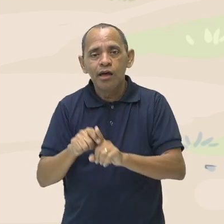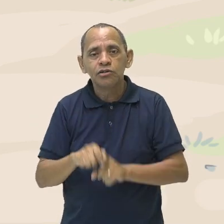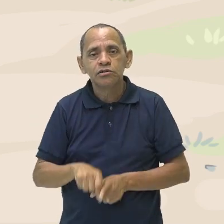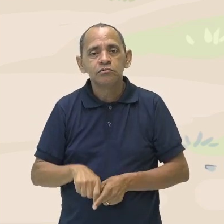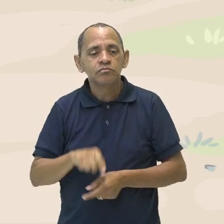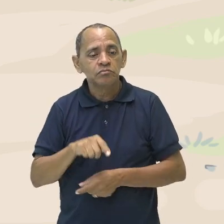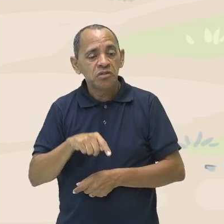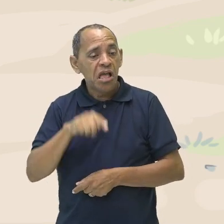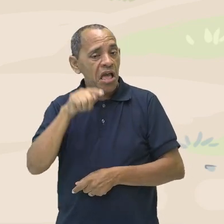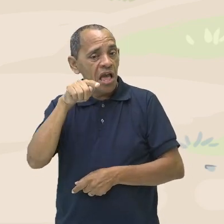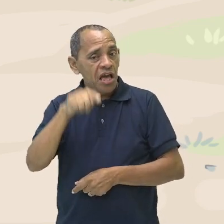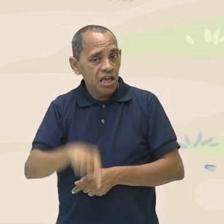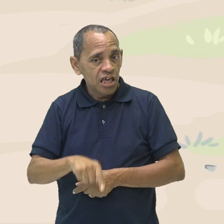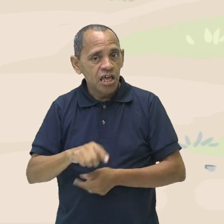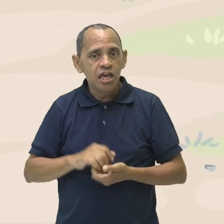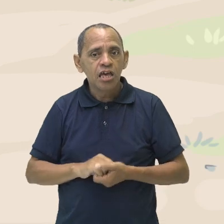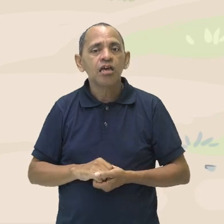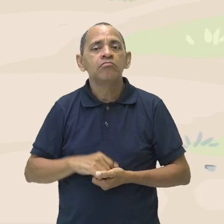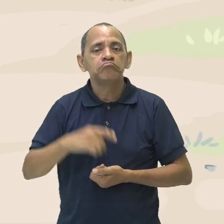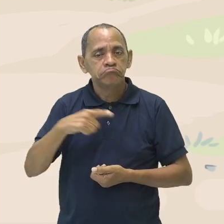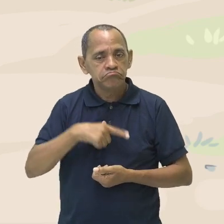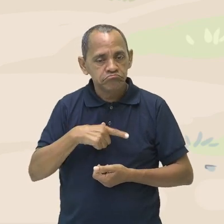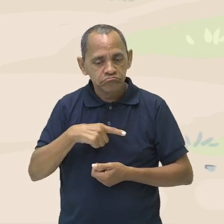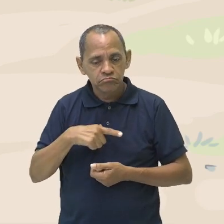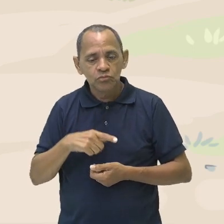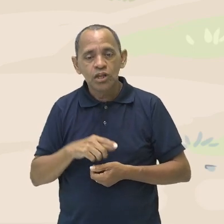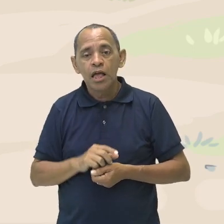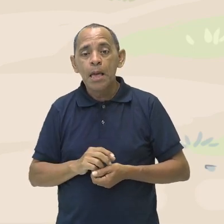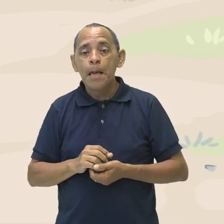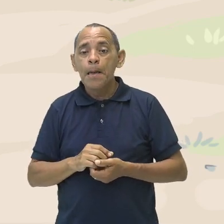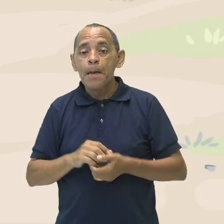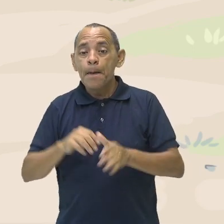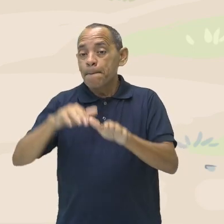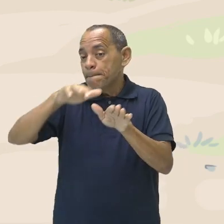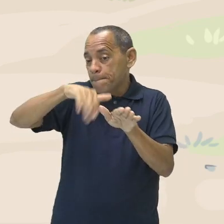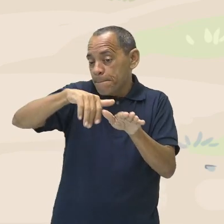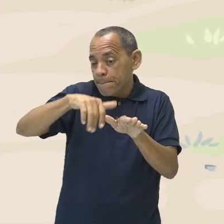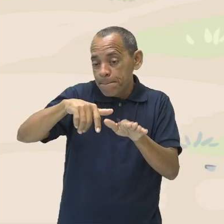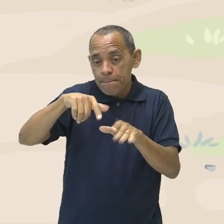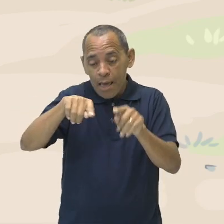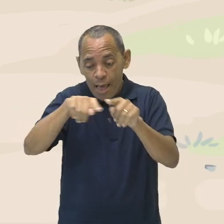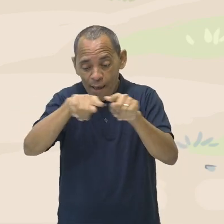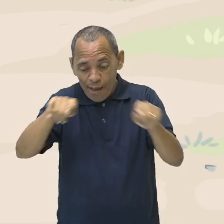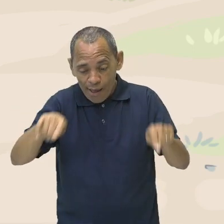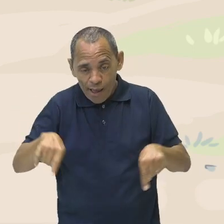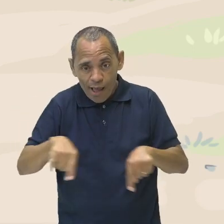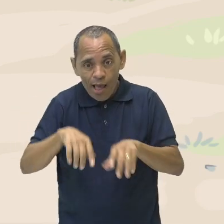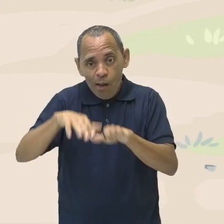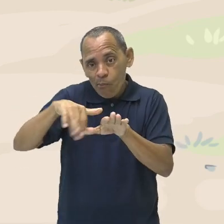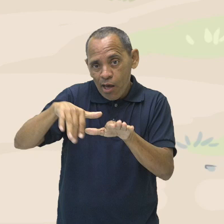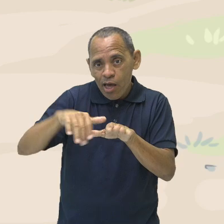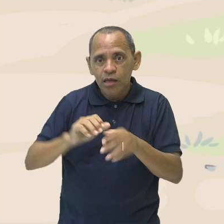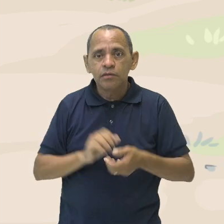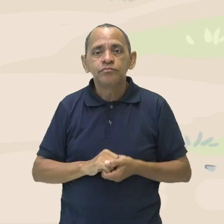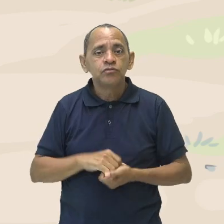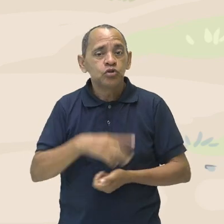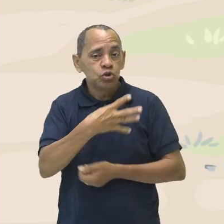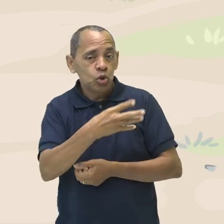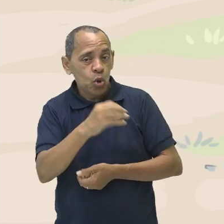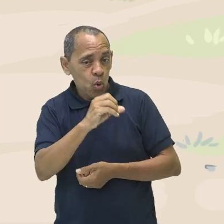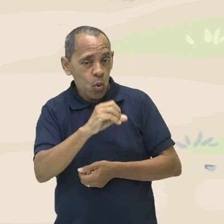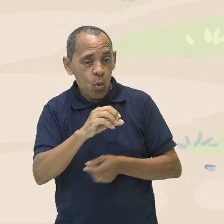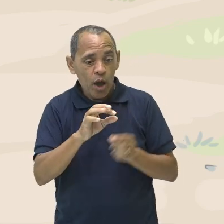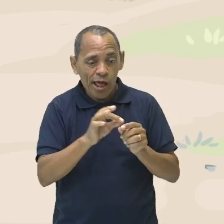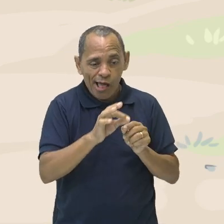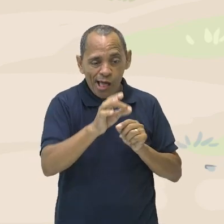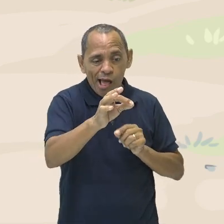tem 40 de largura e 70 de longura. É a maior da redondeza, tem mais de